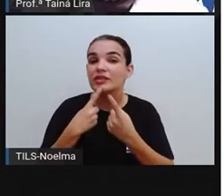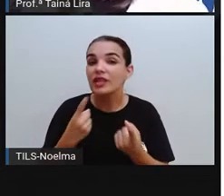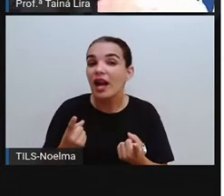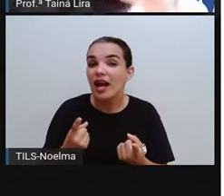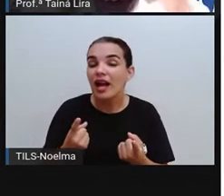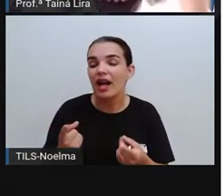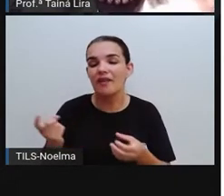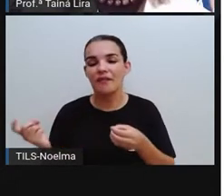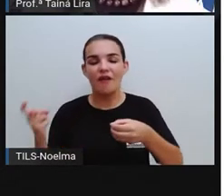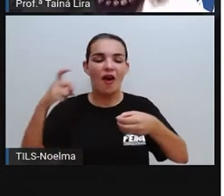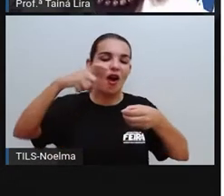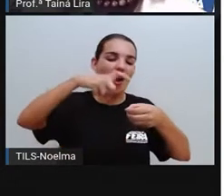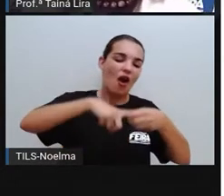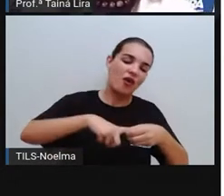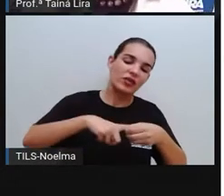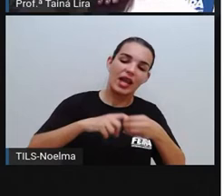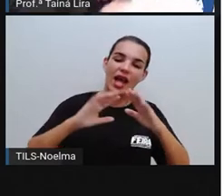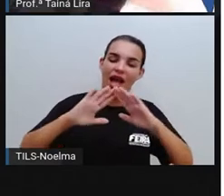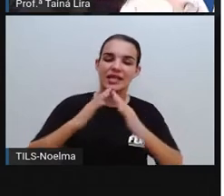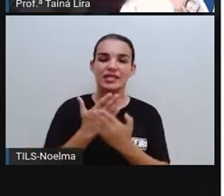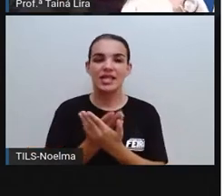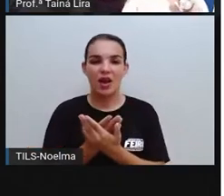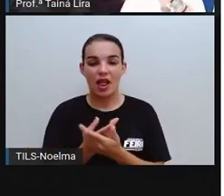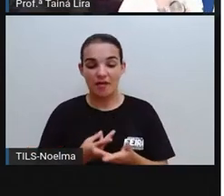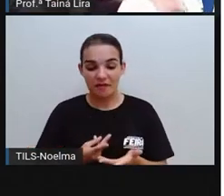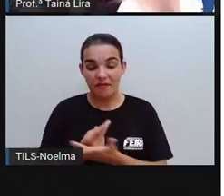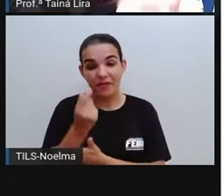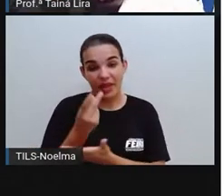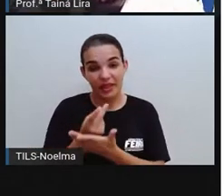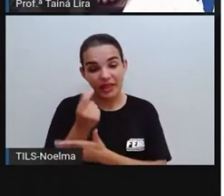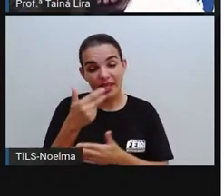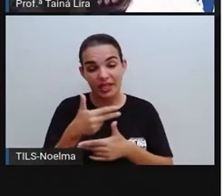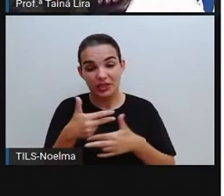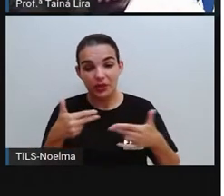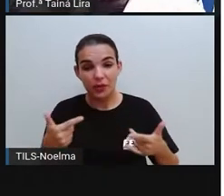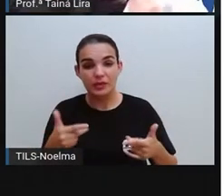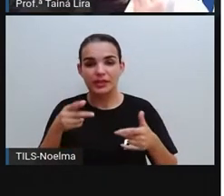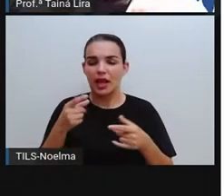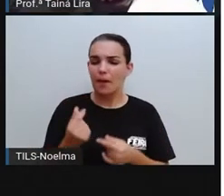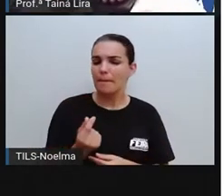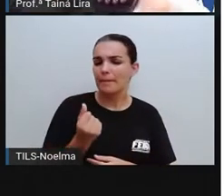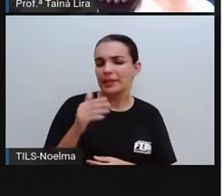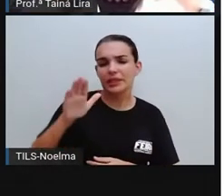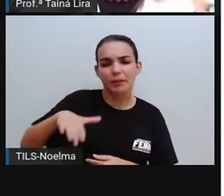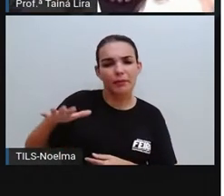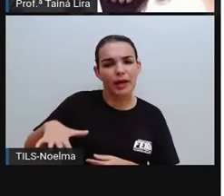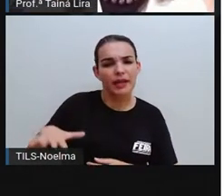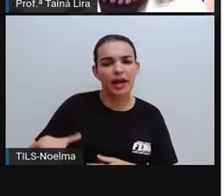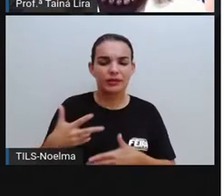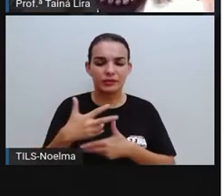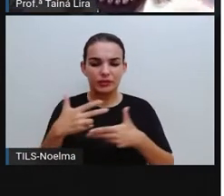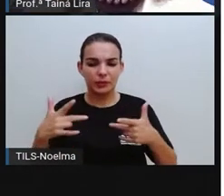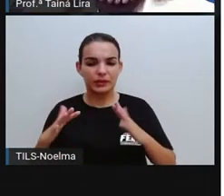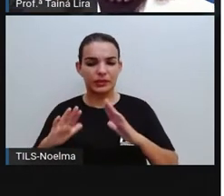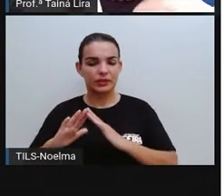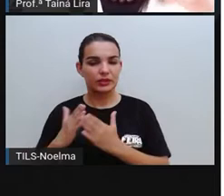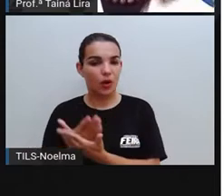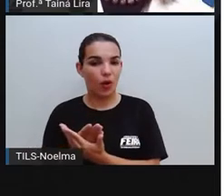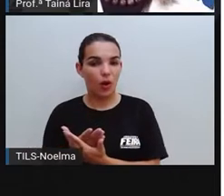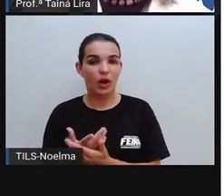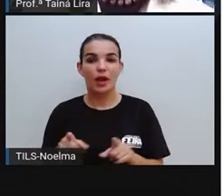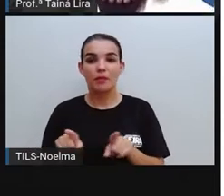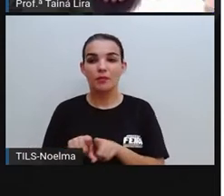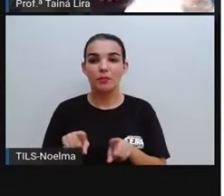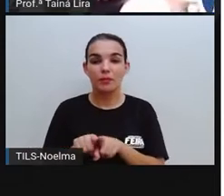a volta às aulas, a questão da venda dos materiais escolares, que os preços estavam mais baixos, que a demanda foi